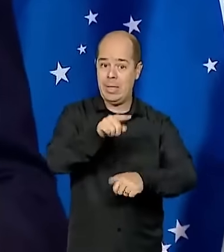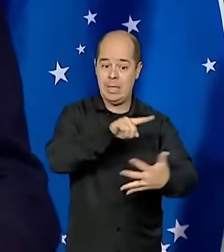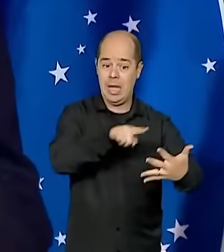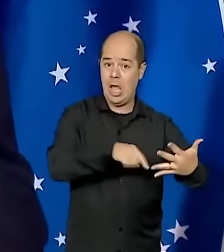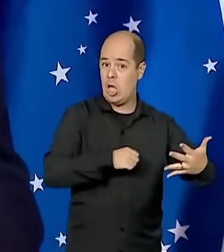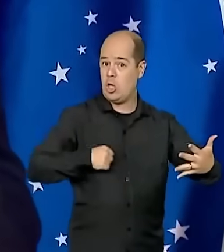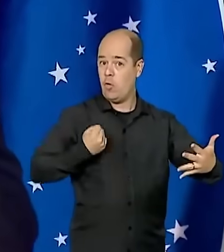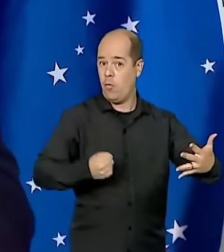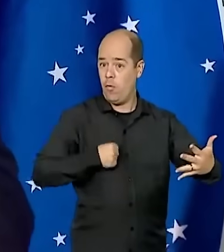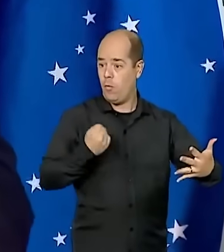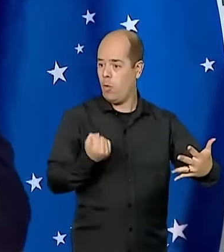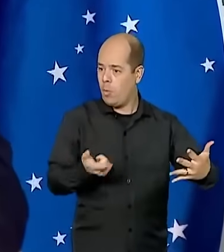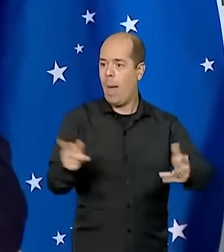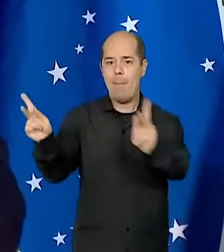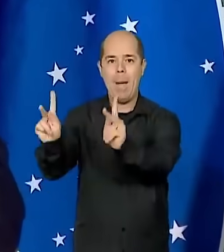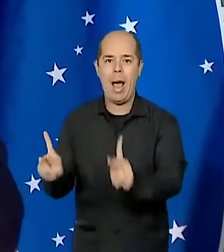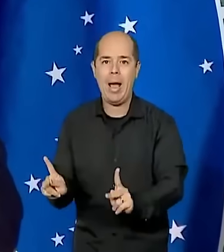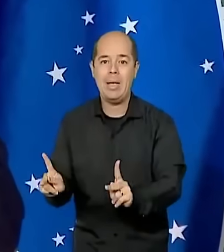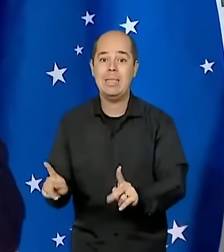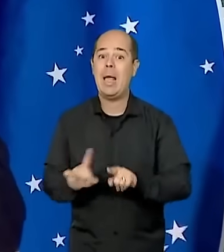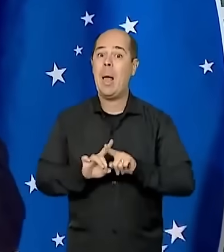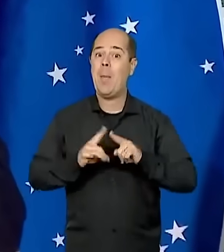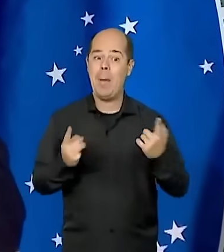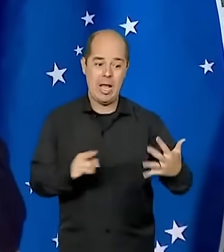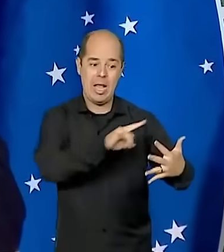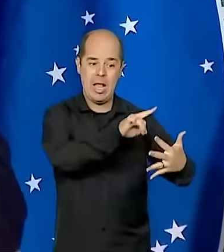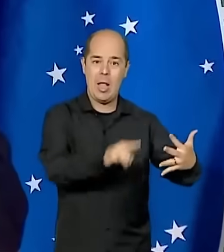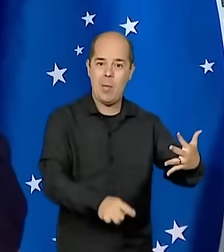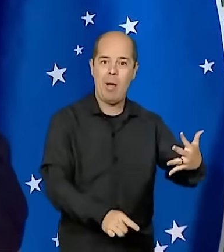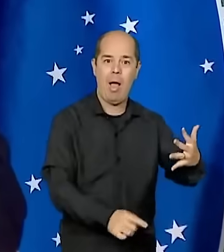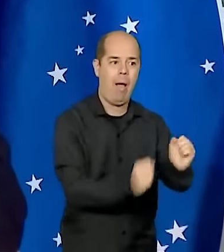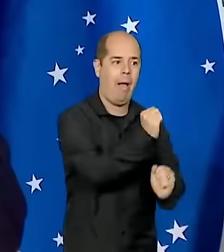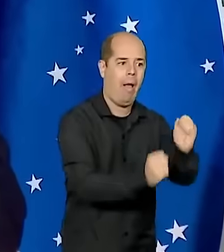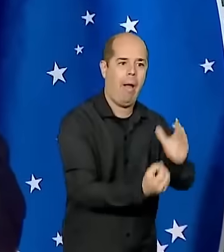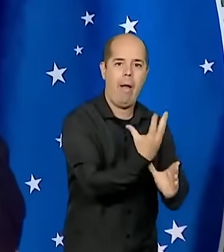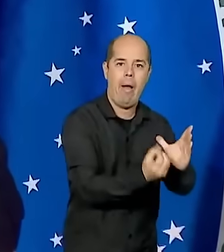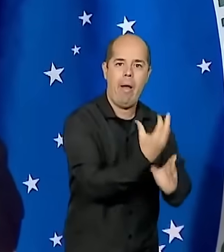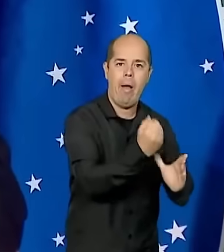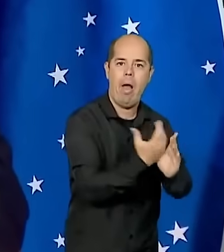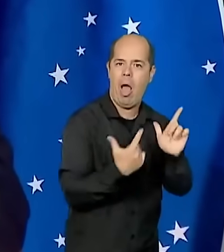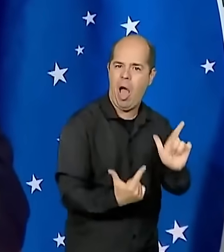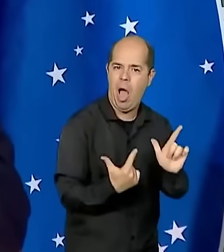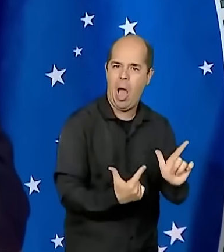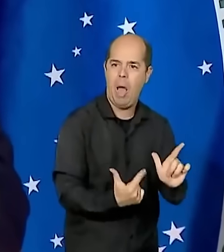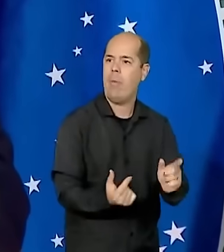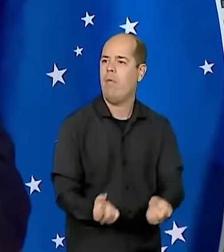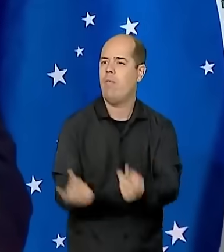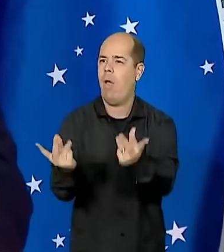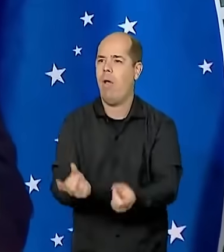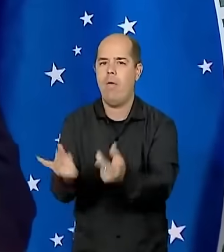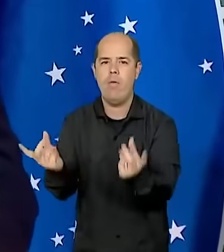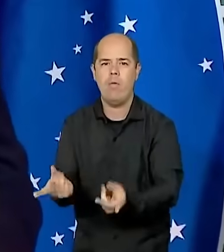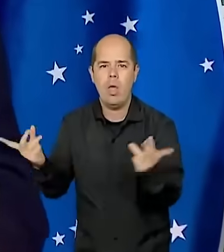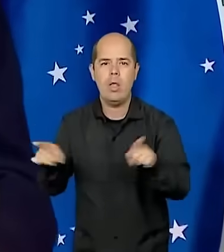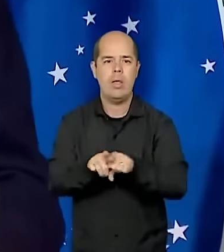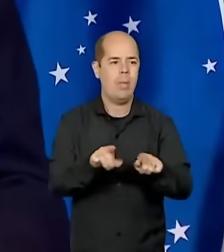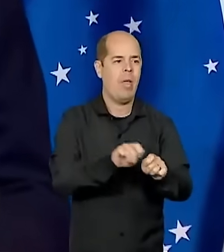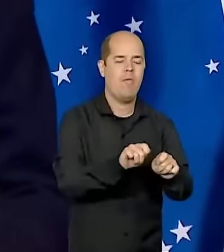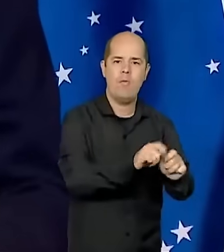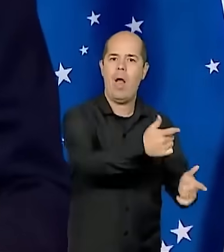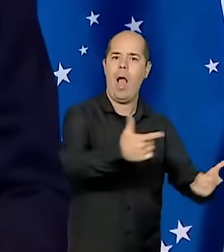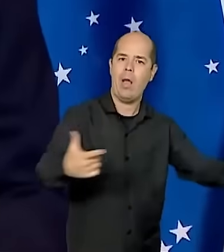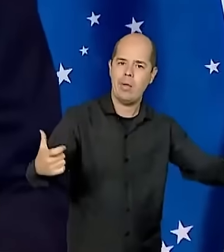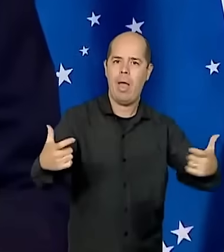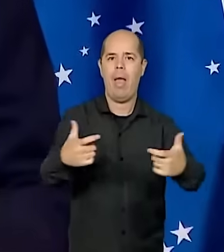Entretanto, são esses países o que mais produzem armas, o que mais vende armas e fazem guerra sem passar